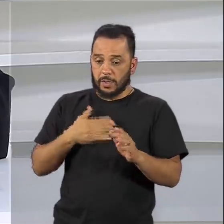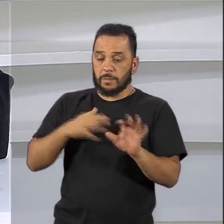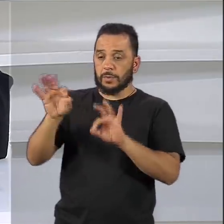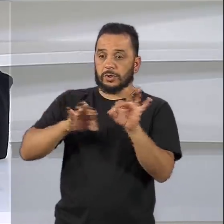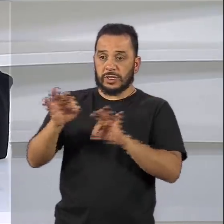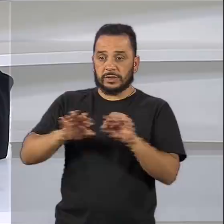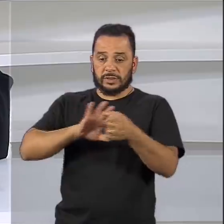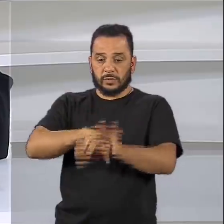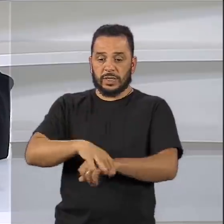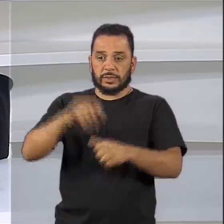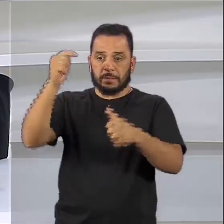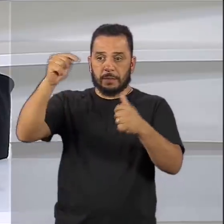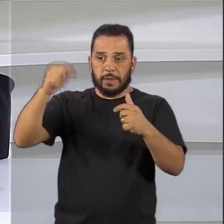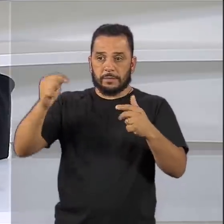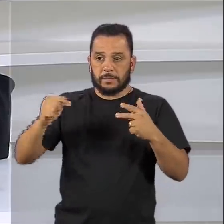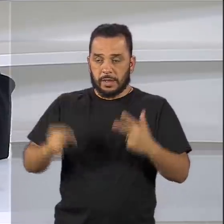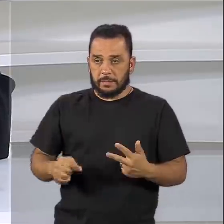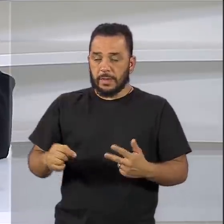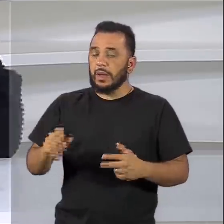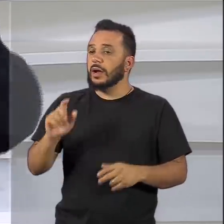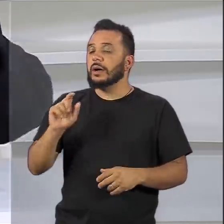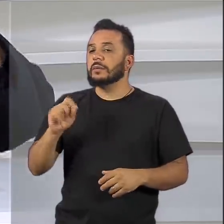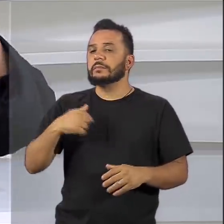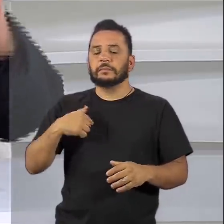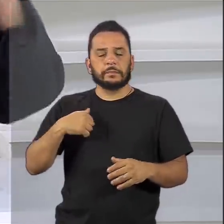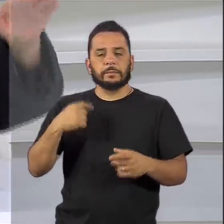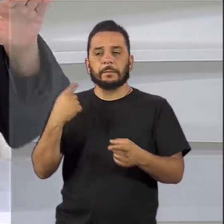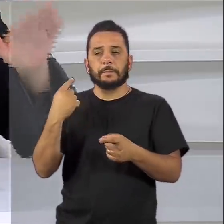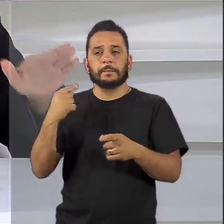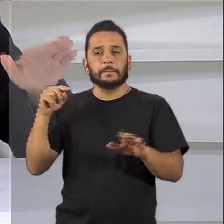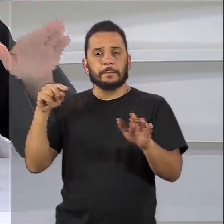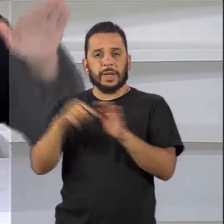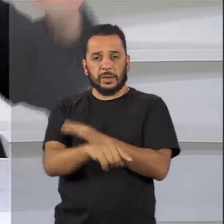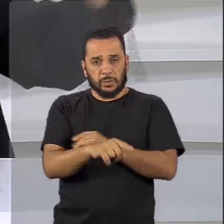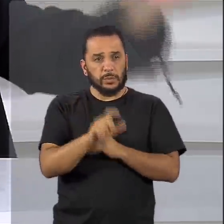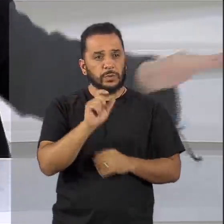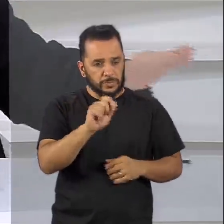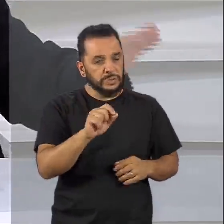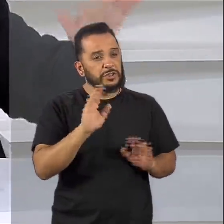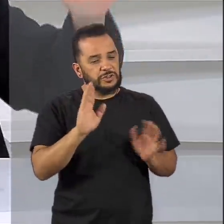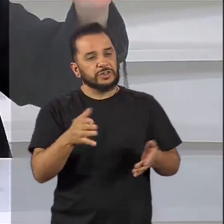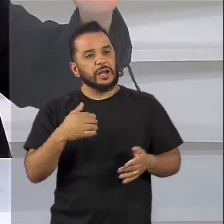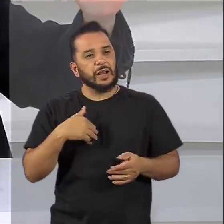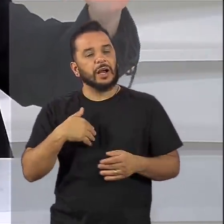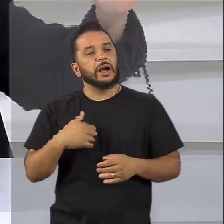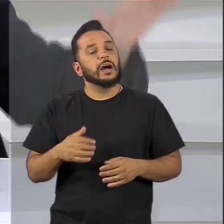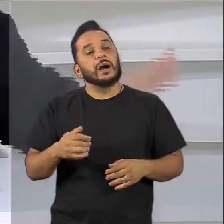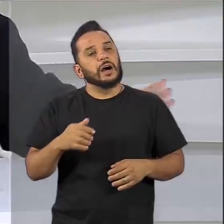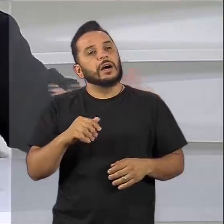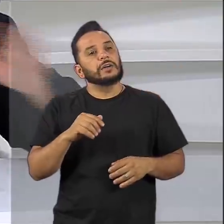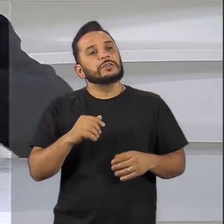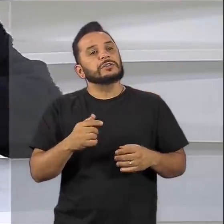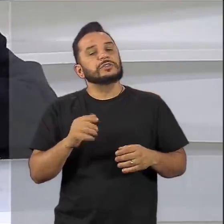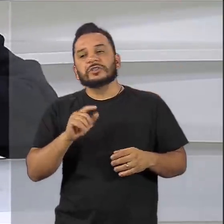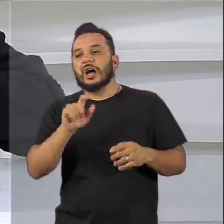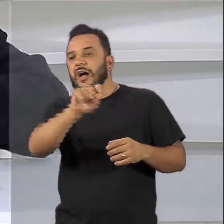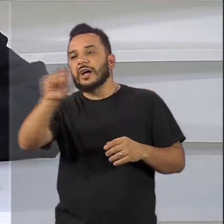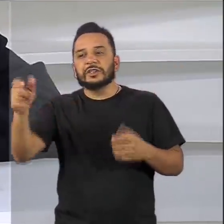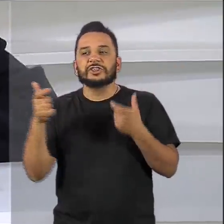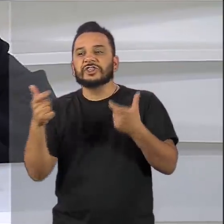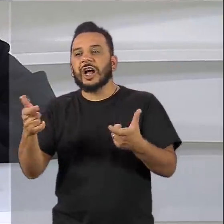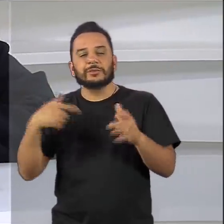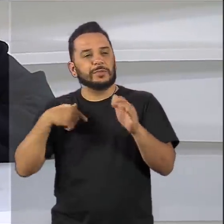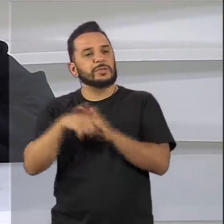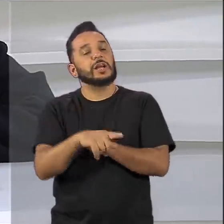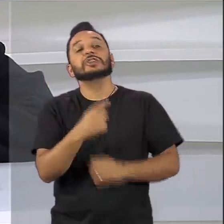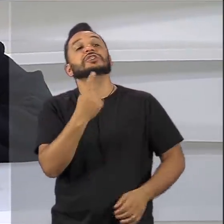é esse. Pergunta número 1. Porque vai estar lá o chato do Ascânio, o chato do Rossi, o chato dele. Da onde